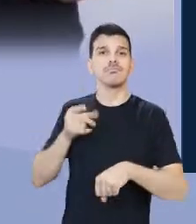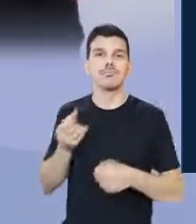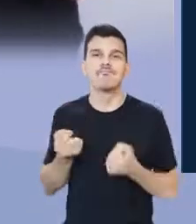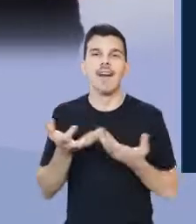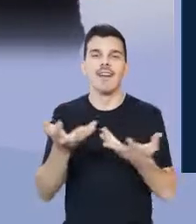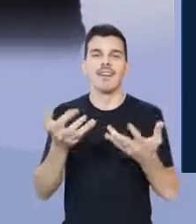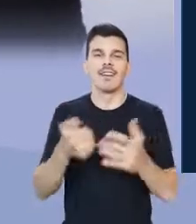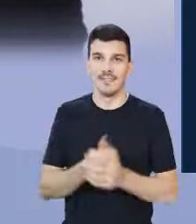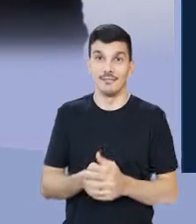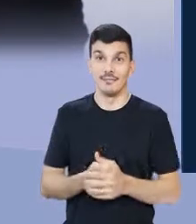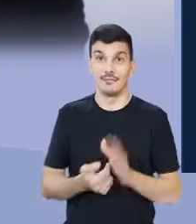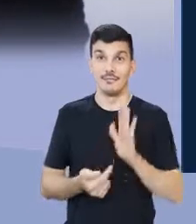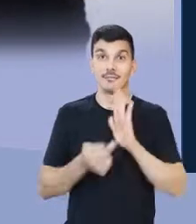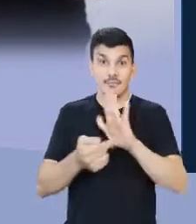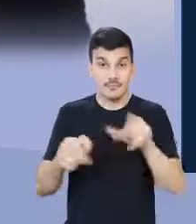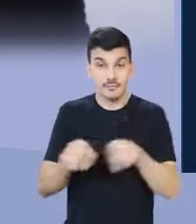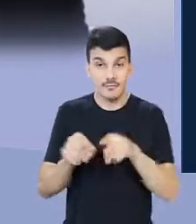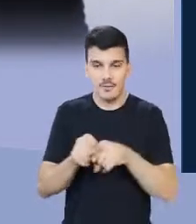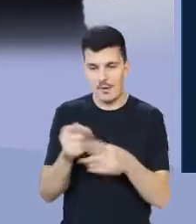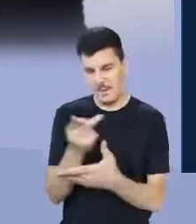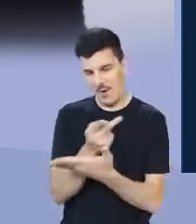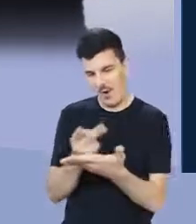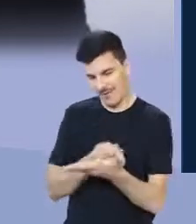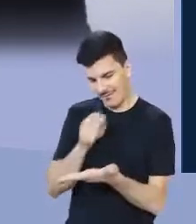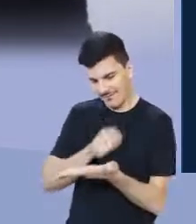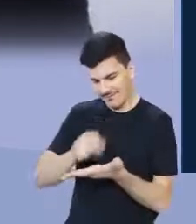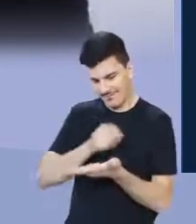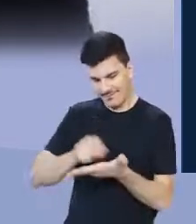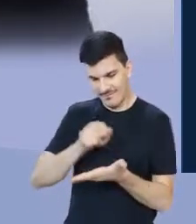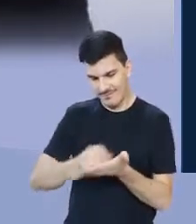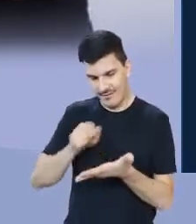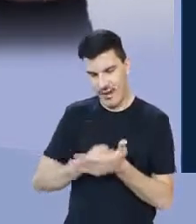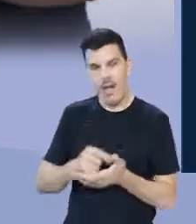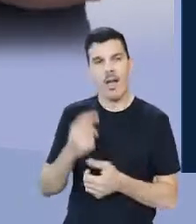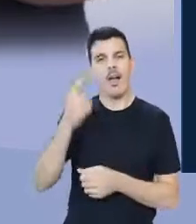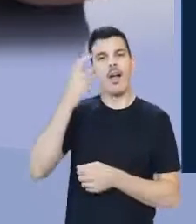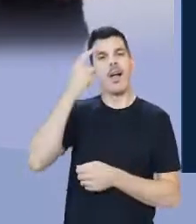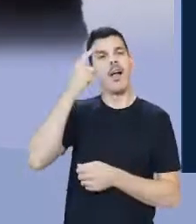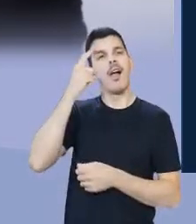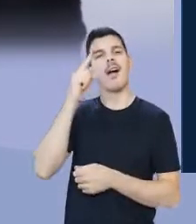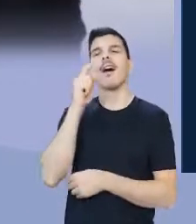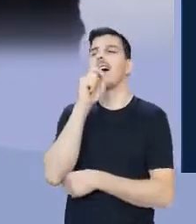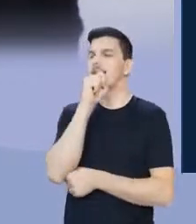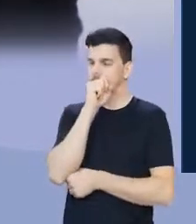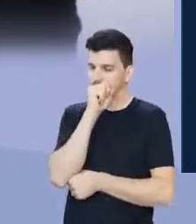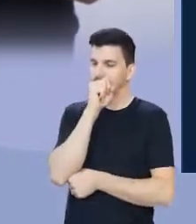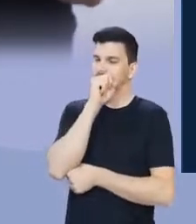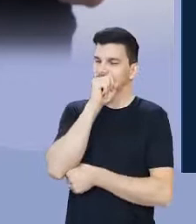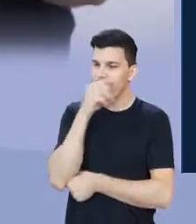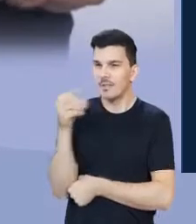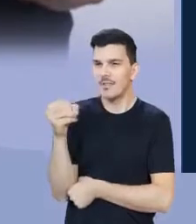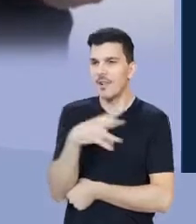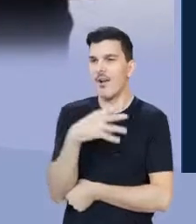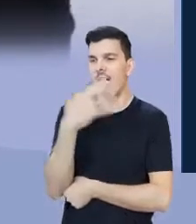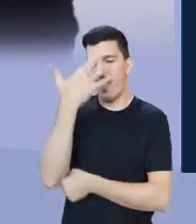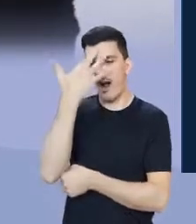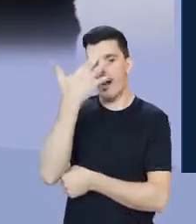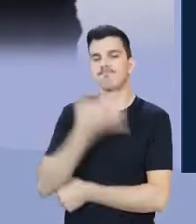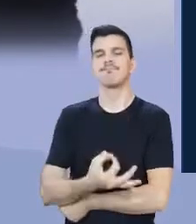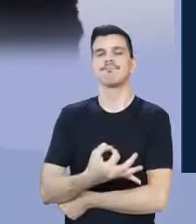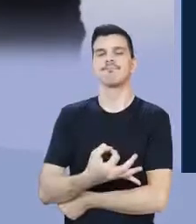espontaneidade. Traziam esses poetas à pessoa um novo estado